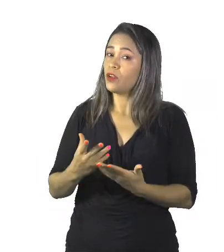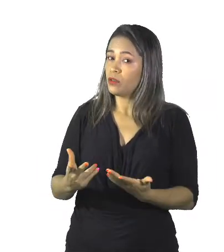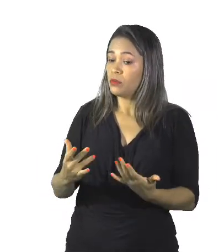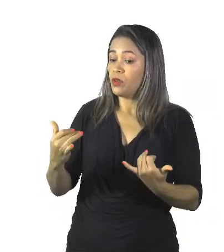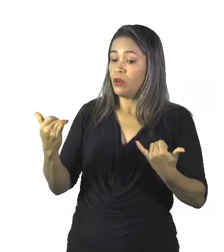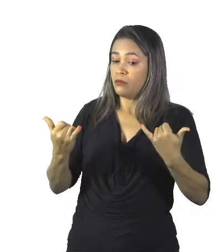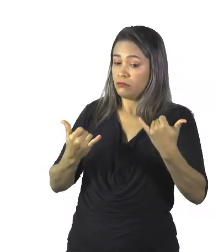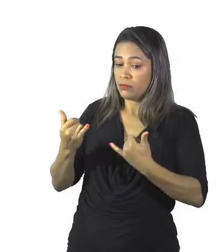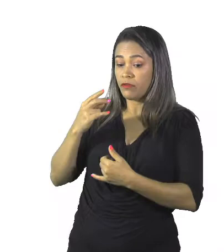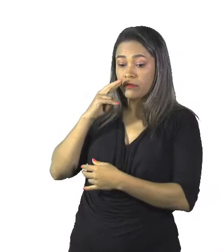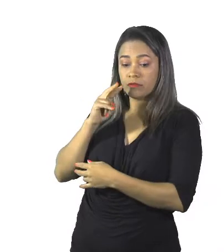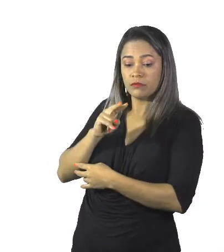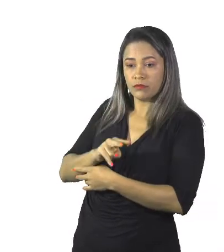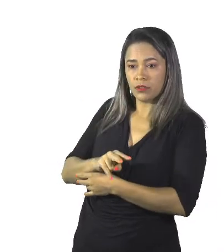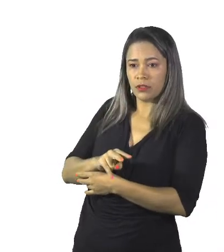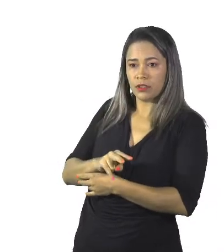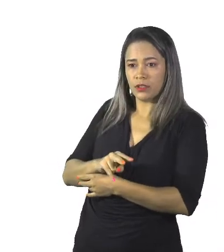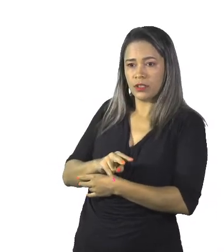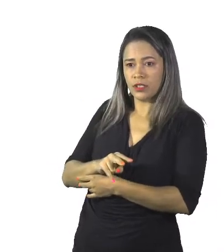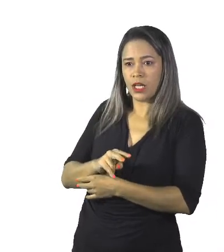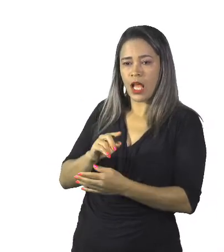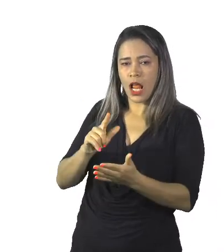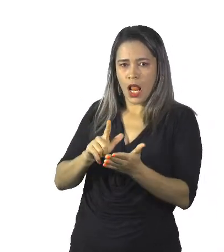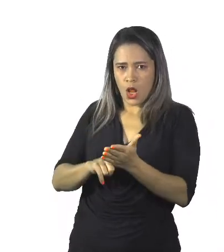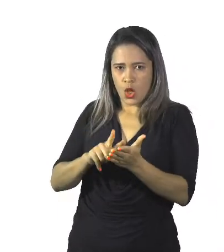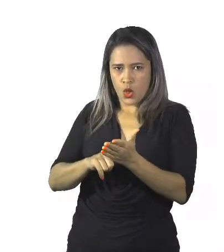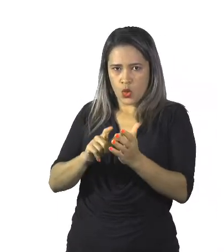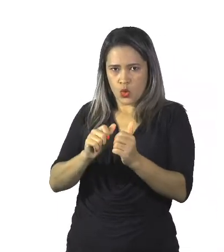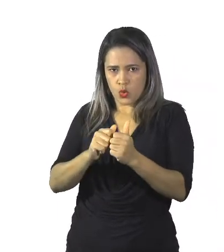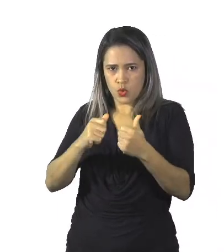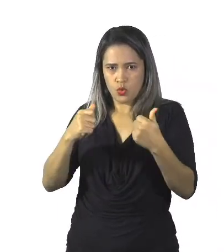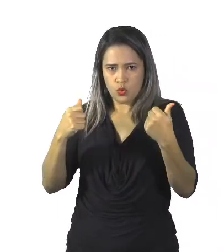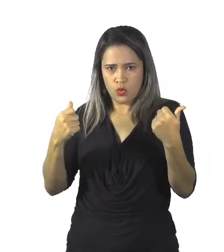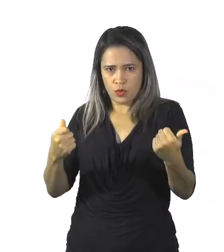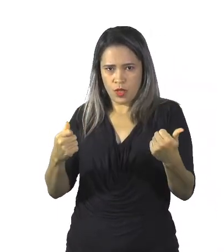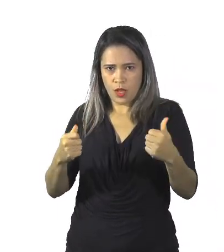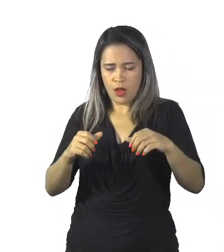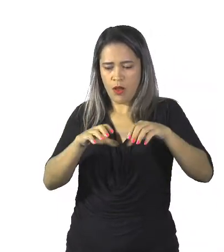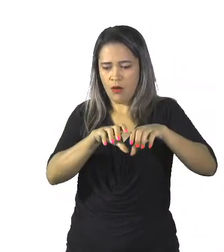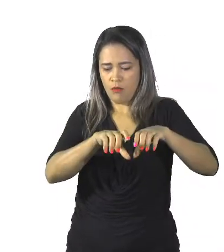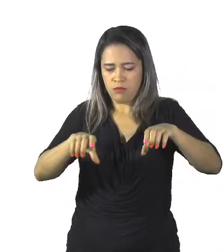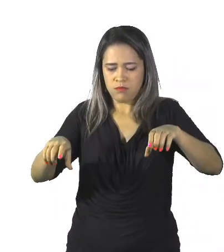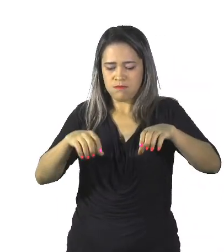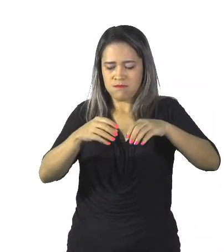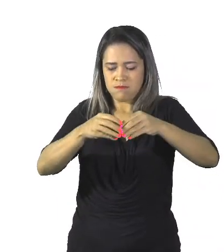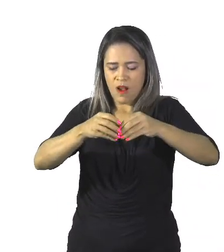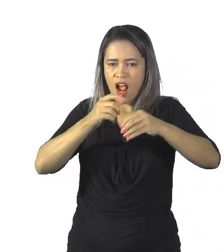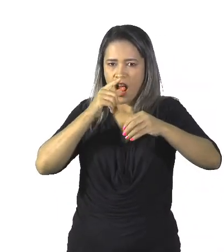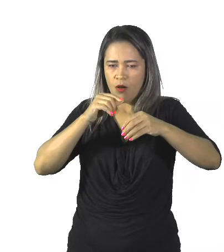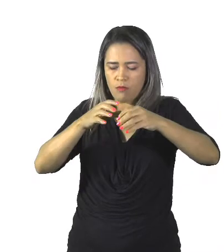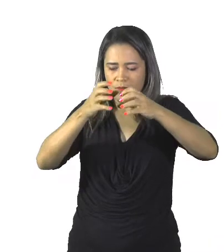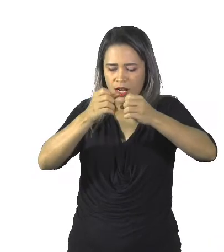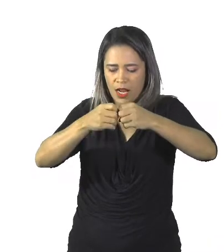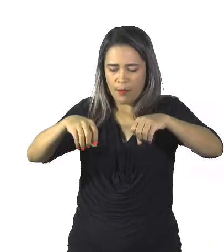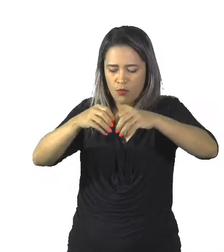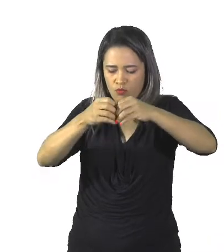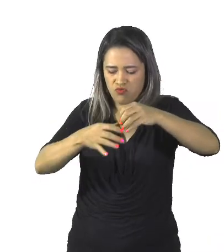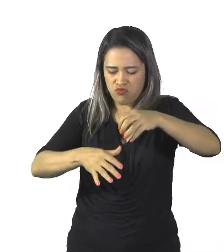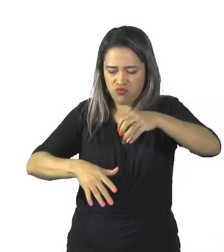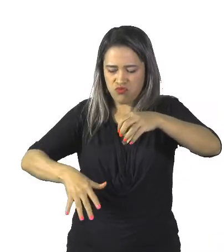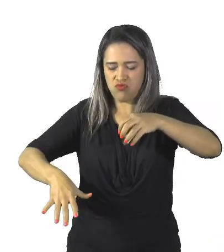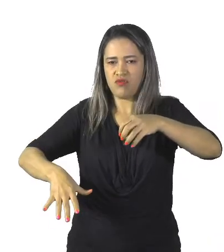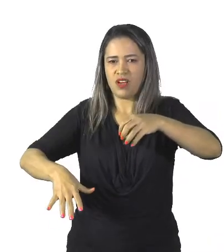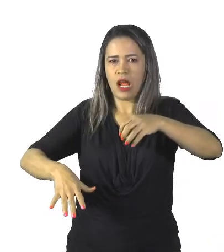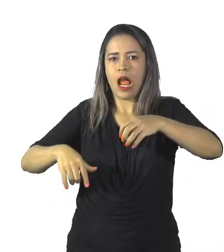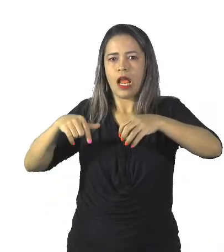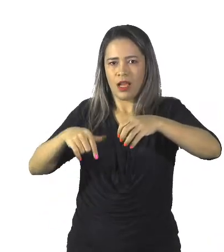foram veiculadas, né, nos jornais locais, esse vazamento ele durou cerca de uma semana e acabou contaminando